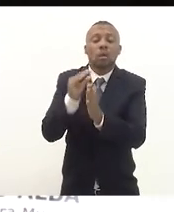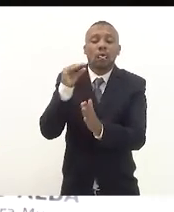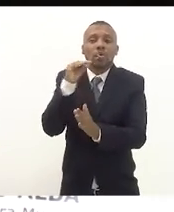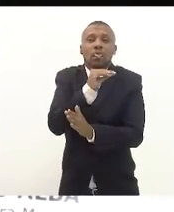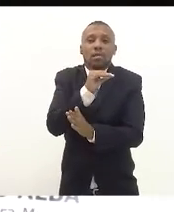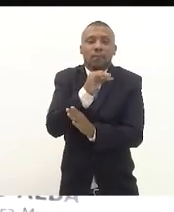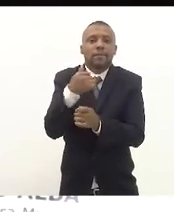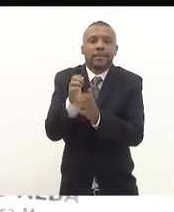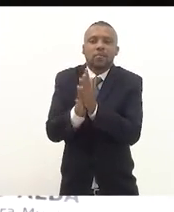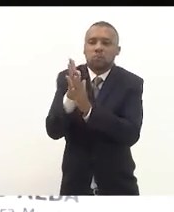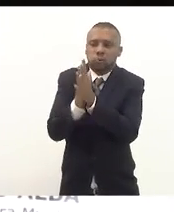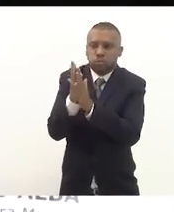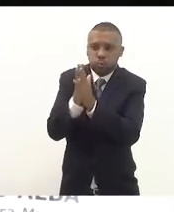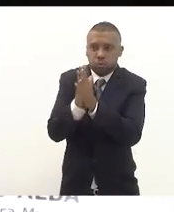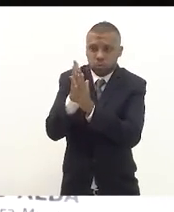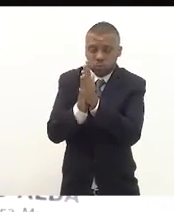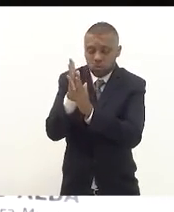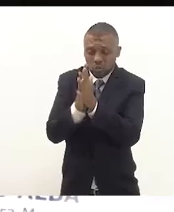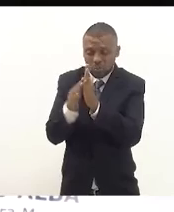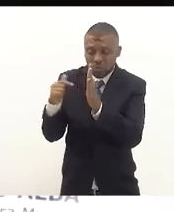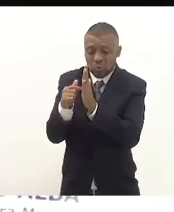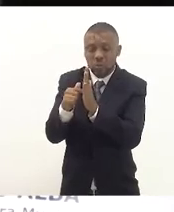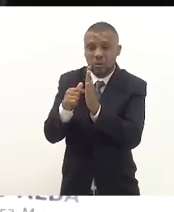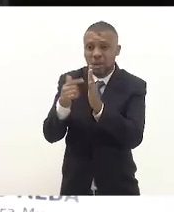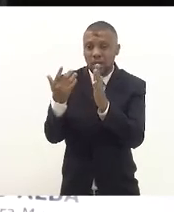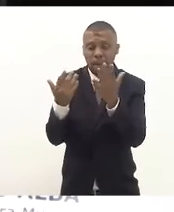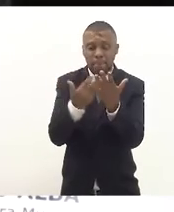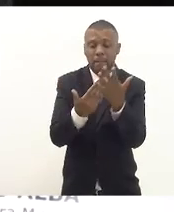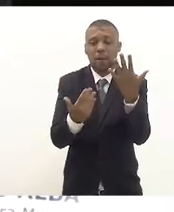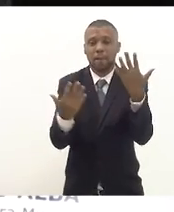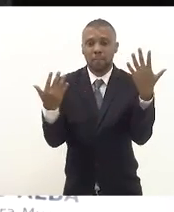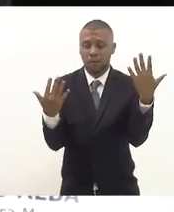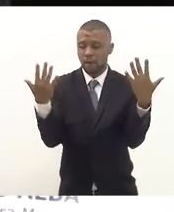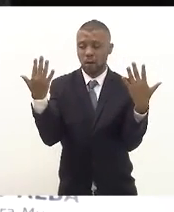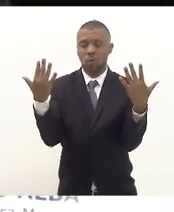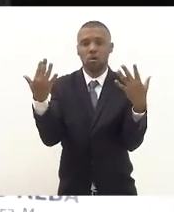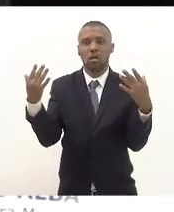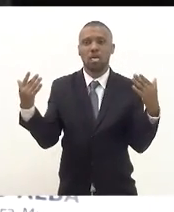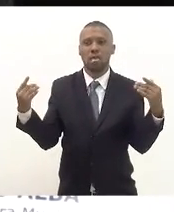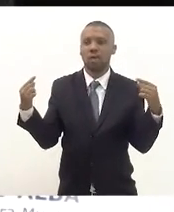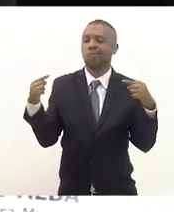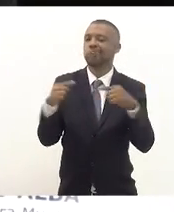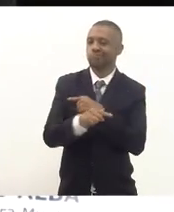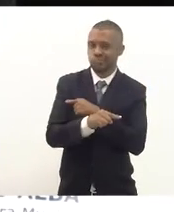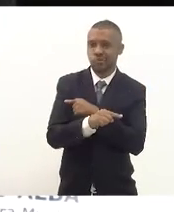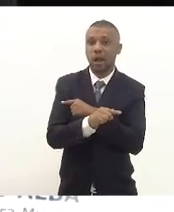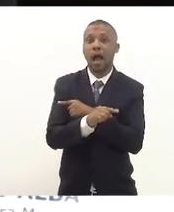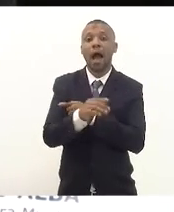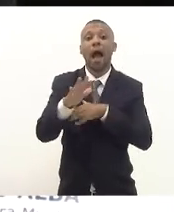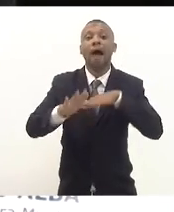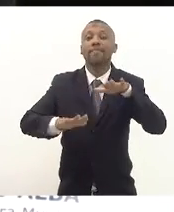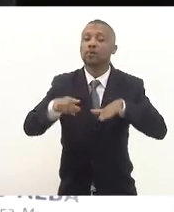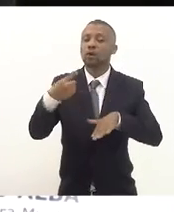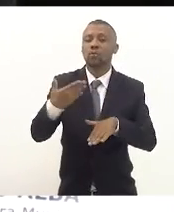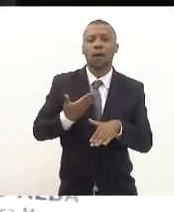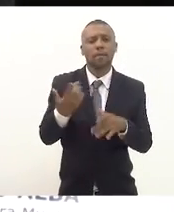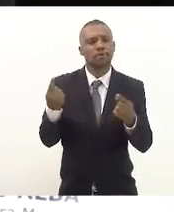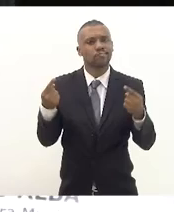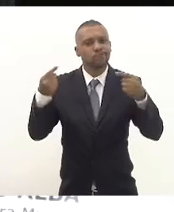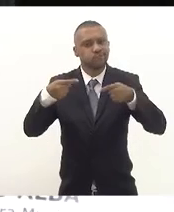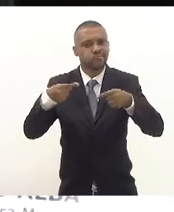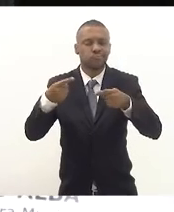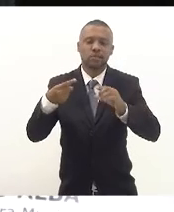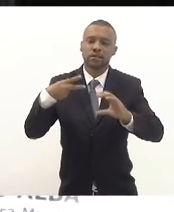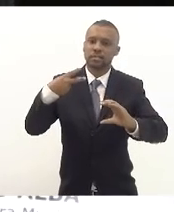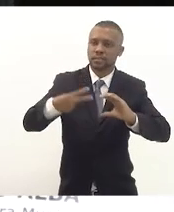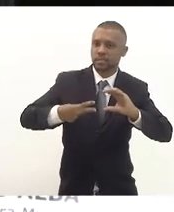que todo atrito as duas partes sofrem por isso nós temos chega ao nosso adversário o nosso colega de câmara de